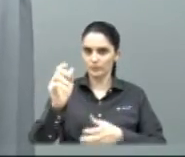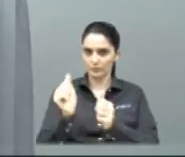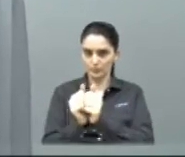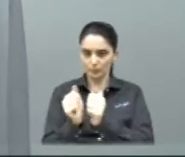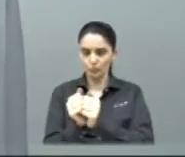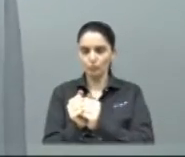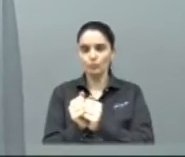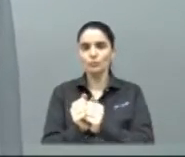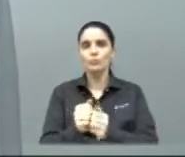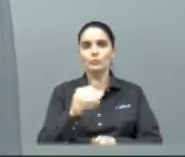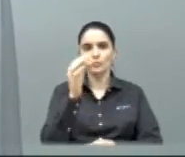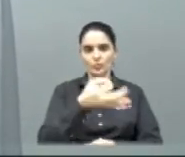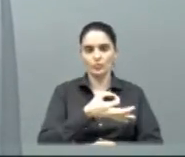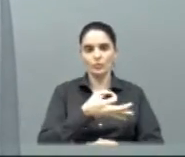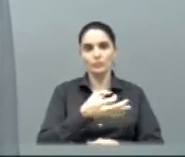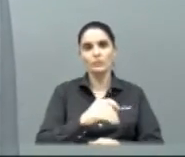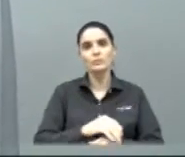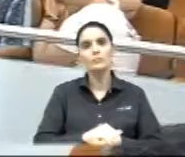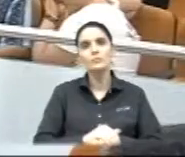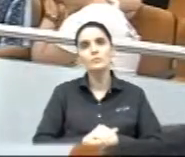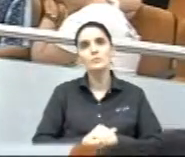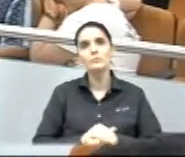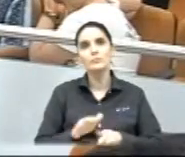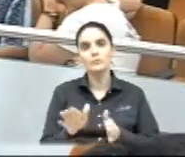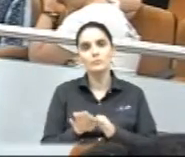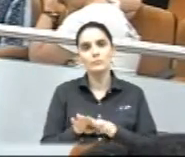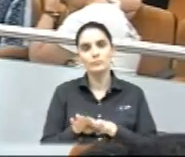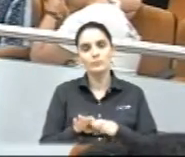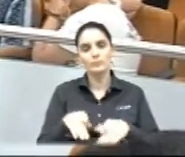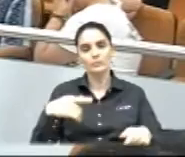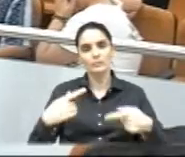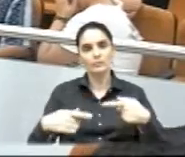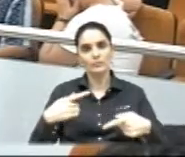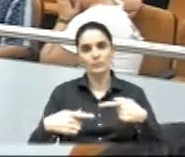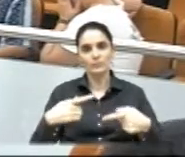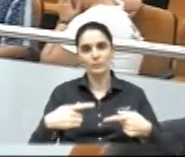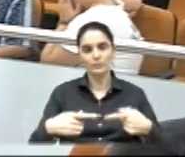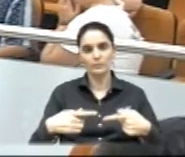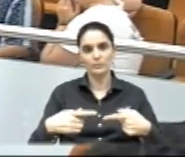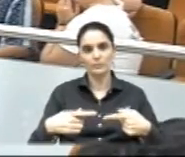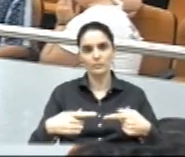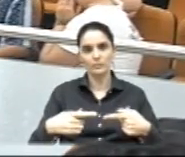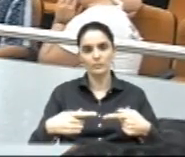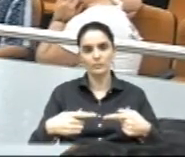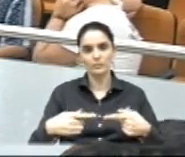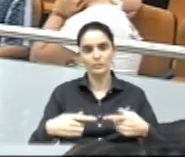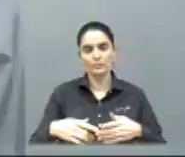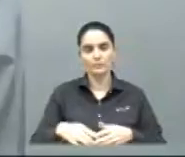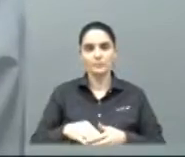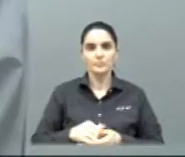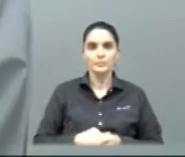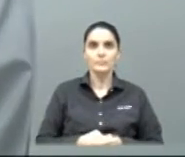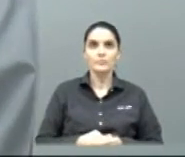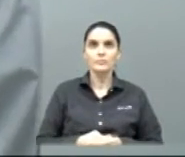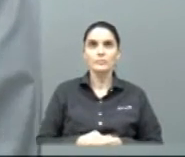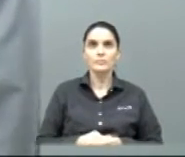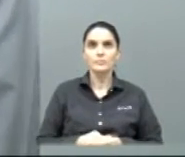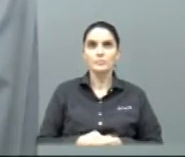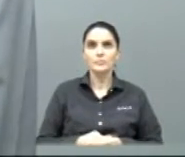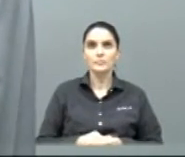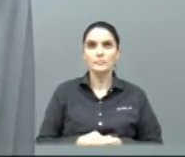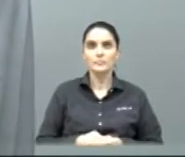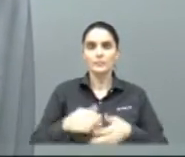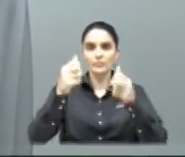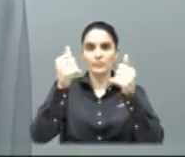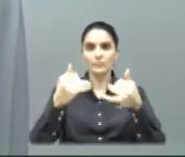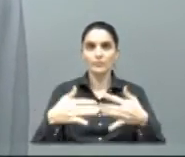com certeza vai contribuir também nesse debate que nós vamos ter eleitoral daqui a poucos dias. E na próxima sessão eu vou discorrer um pouco